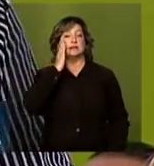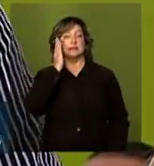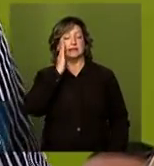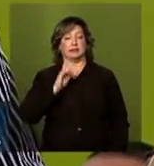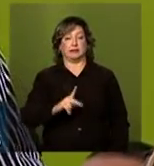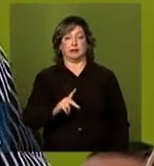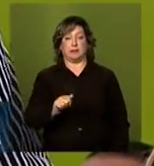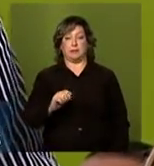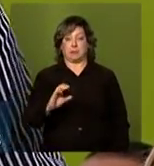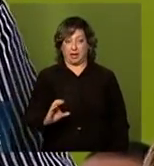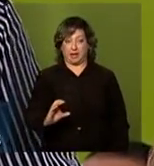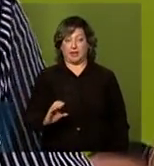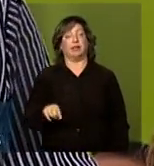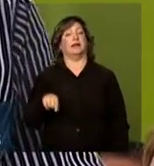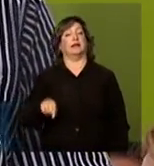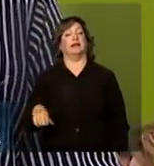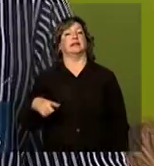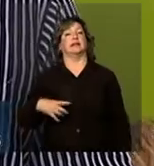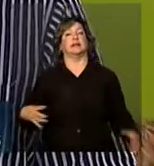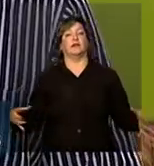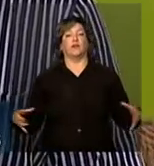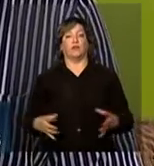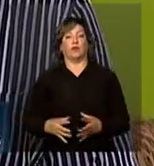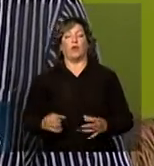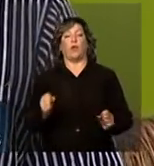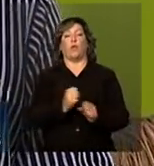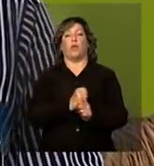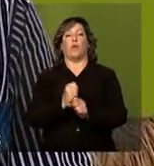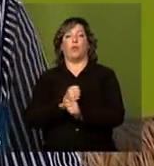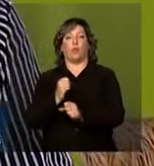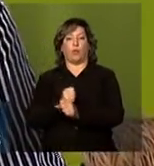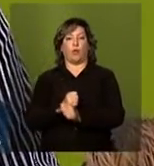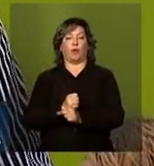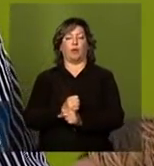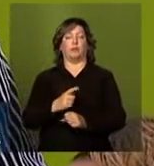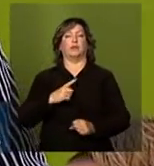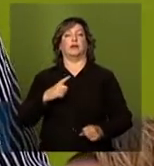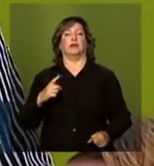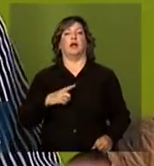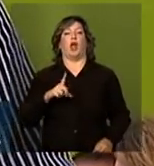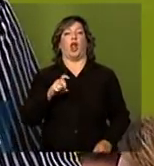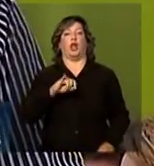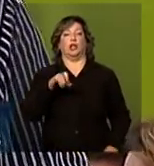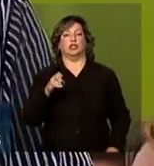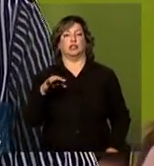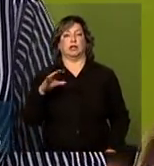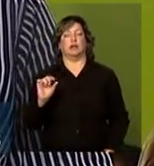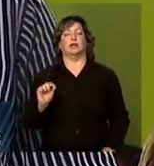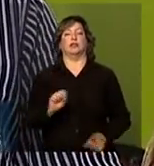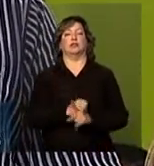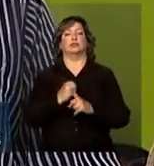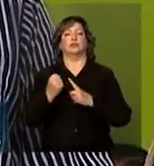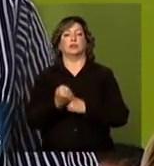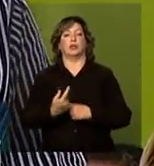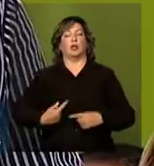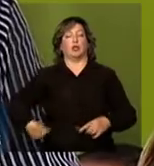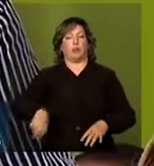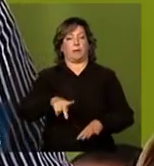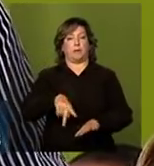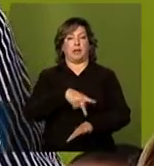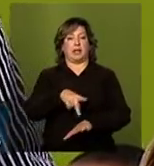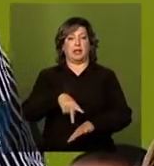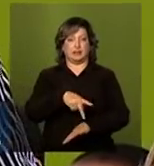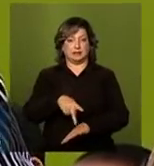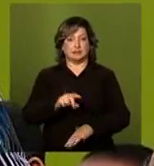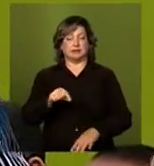PAC envolve um conjunto de obras na infraestrutura logística e social do nosso país